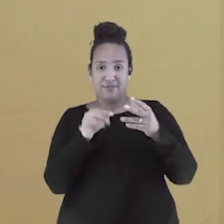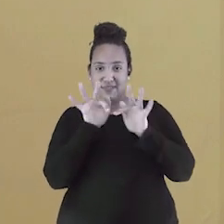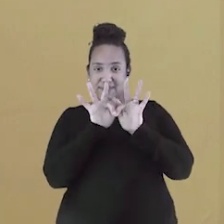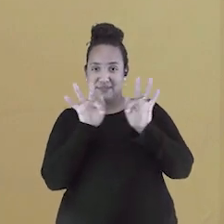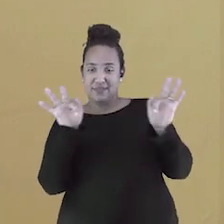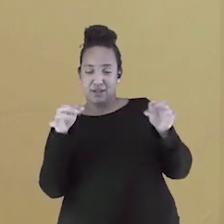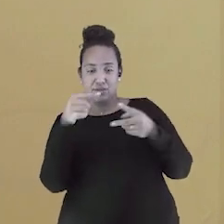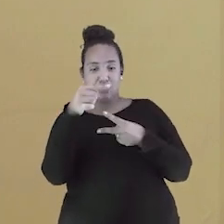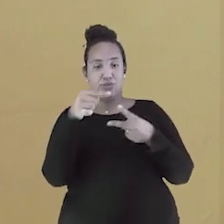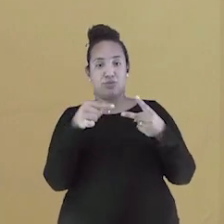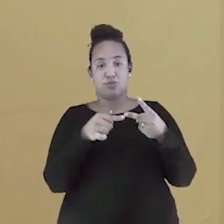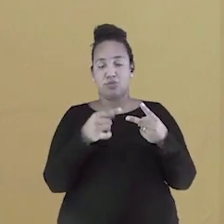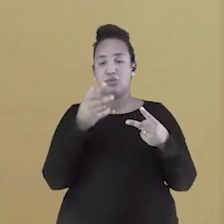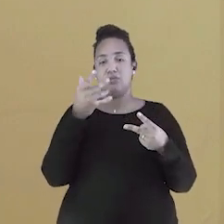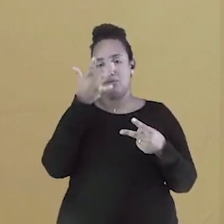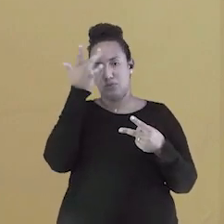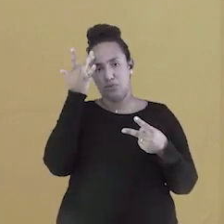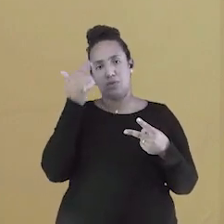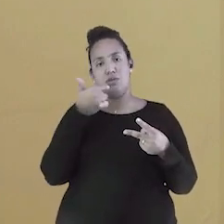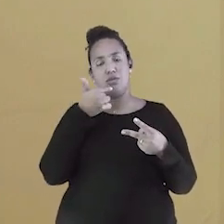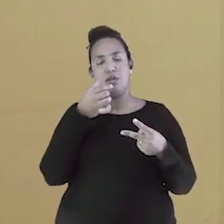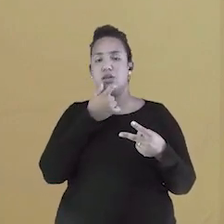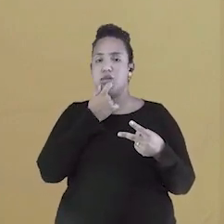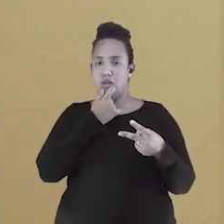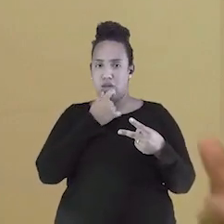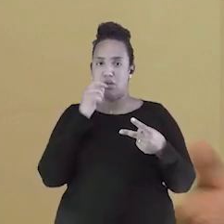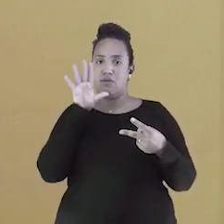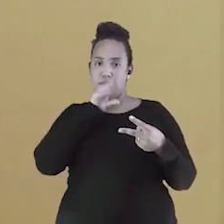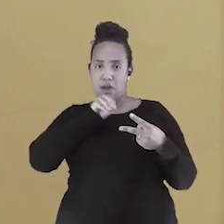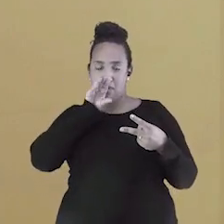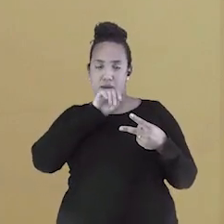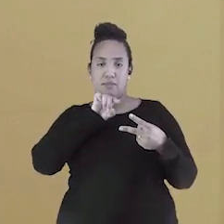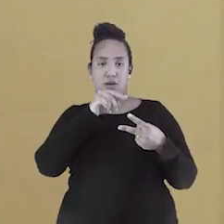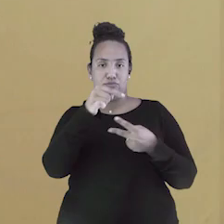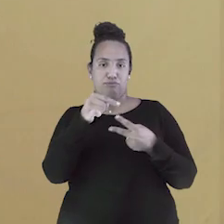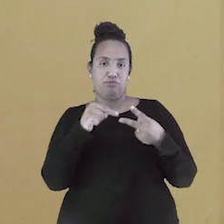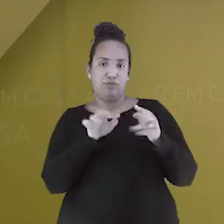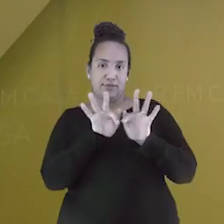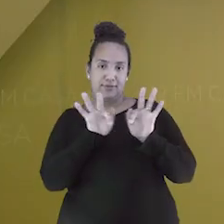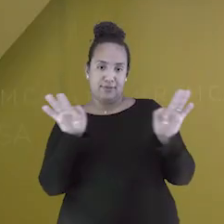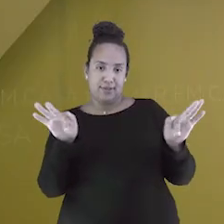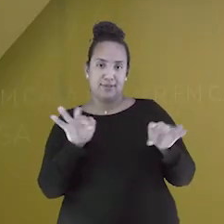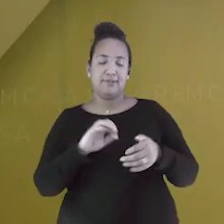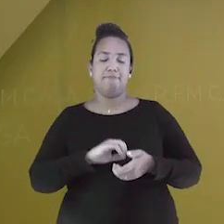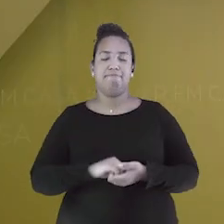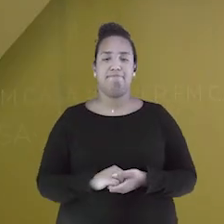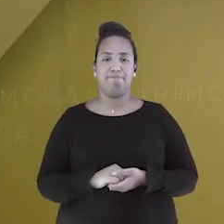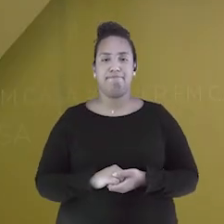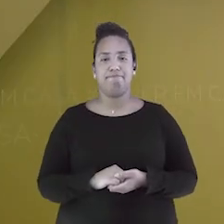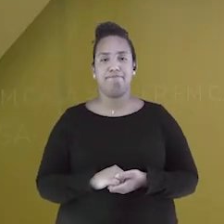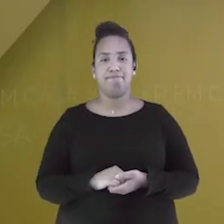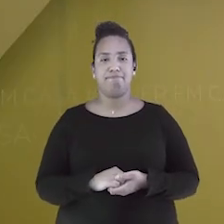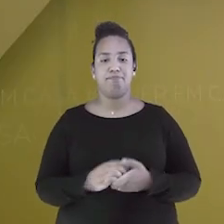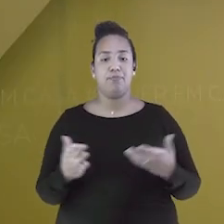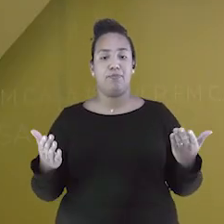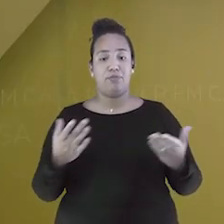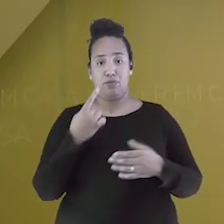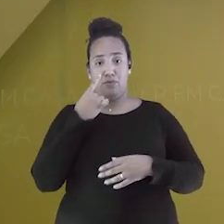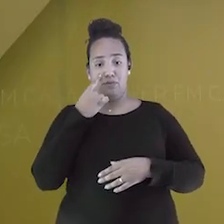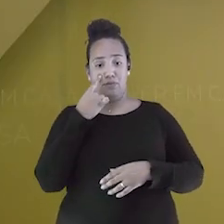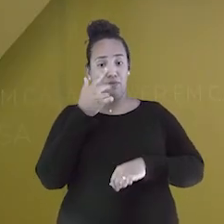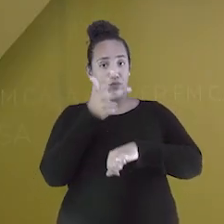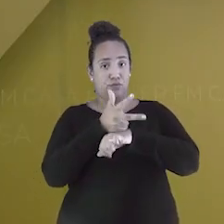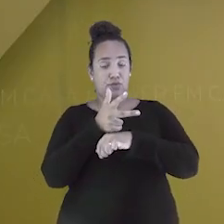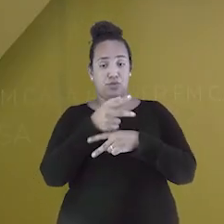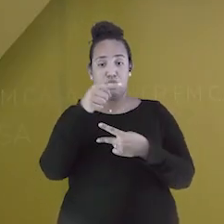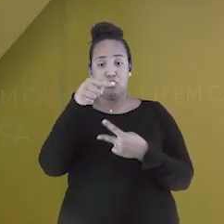usados pelos nativos. Porém, this is his toy com mais frequência. Vamos ver um trecho de um vídeo em que duas